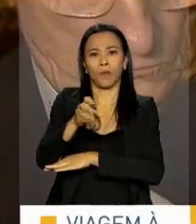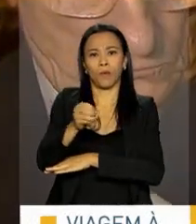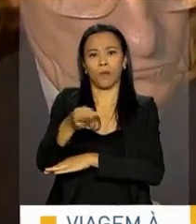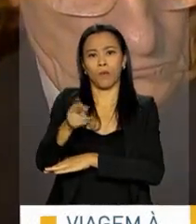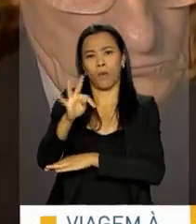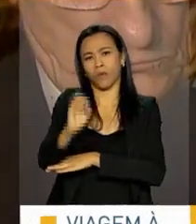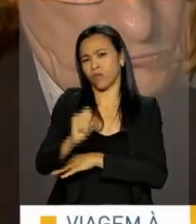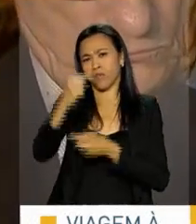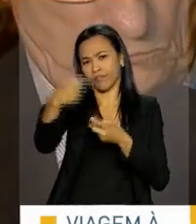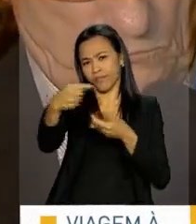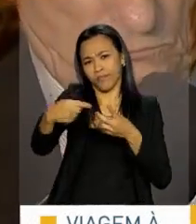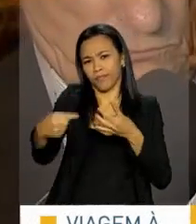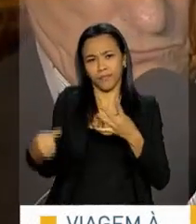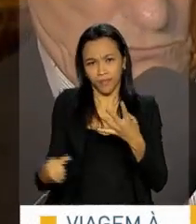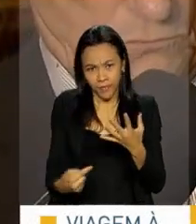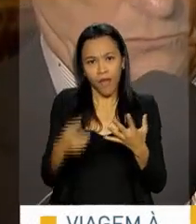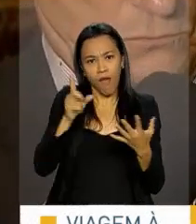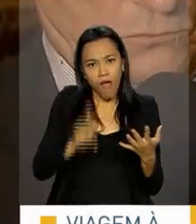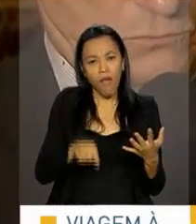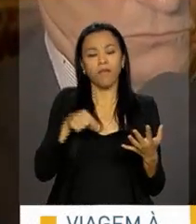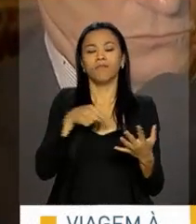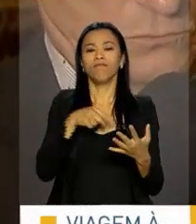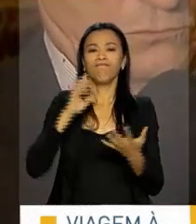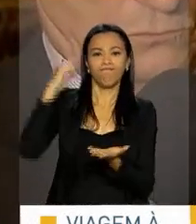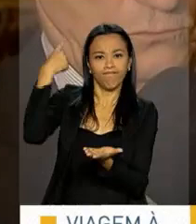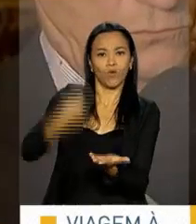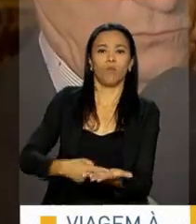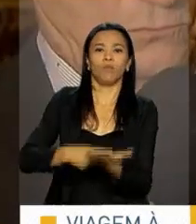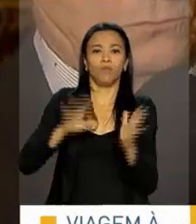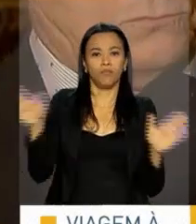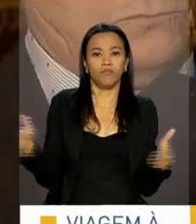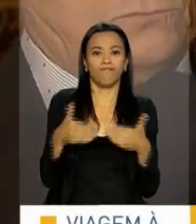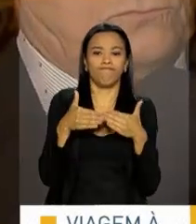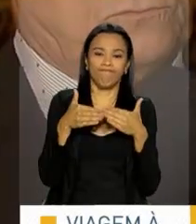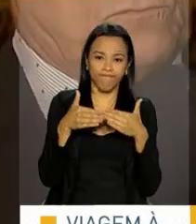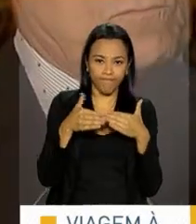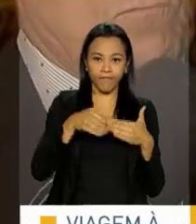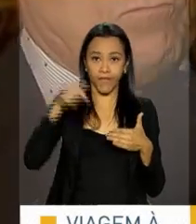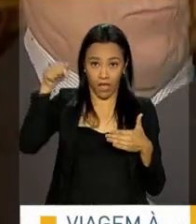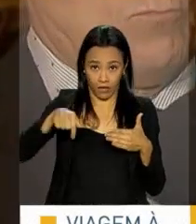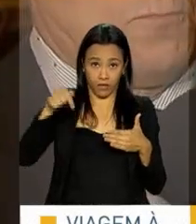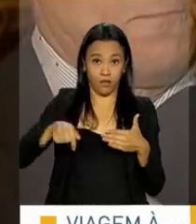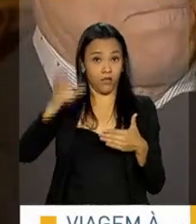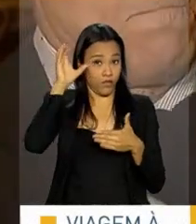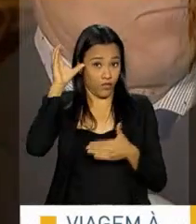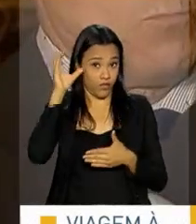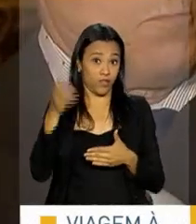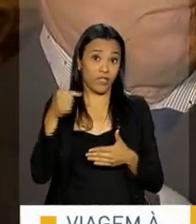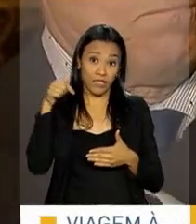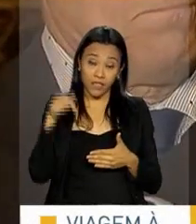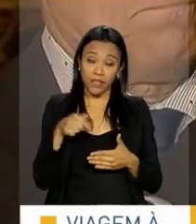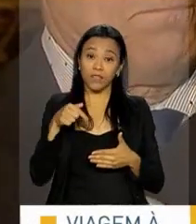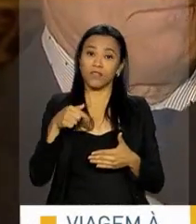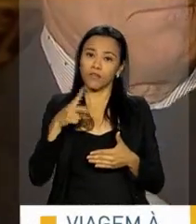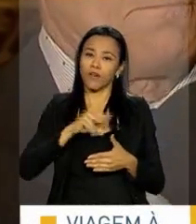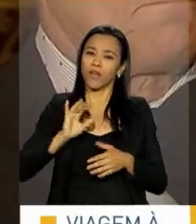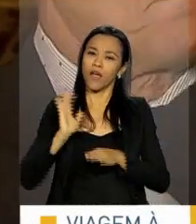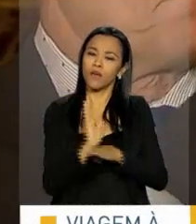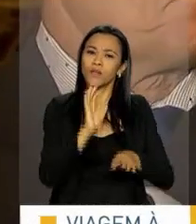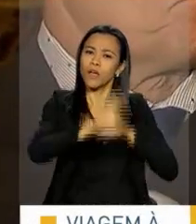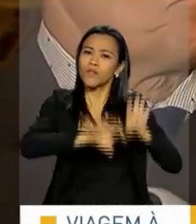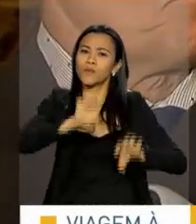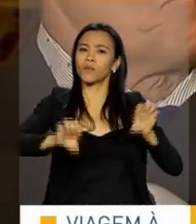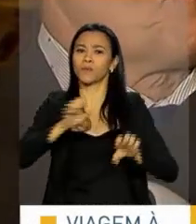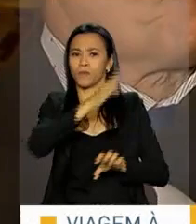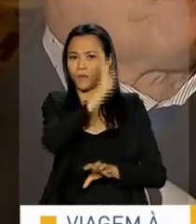Enfim, são esses que foram os acordos fechados aqui na China e que impactam o setor de infraestrutura. Mas,